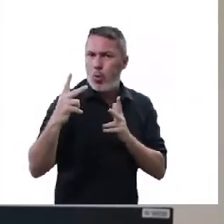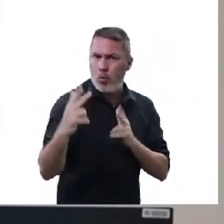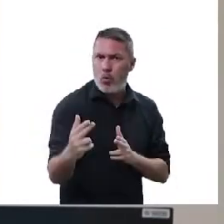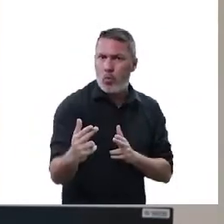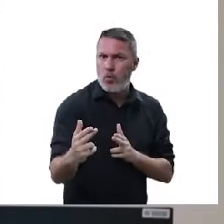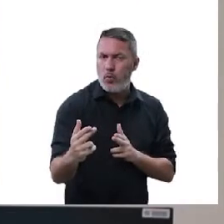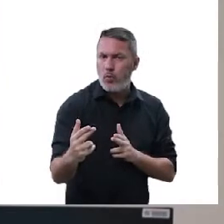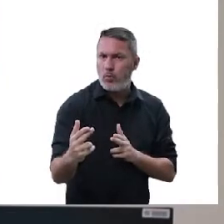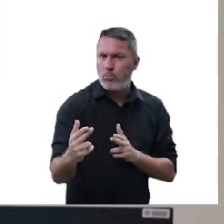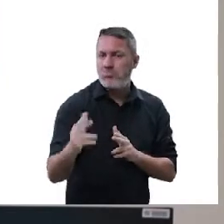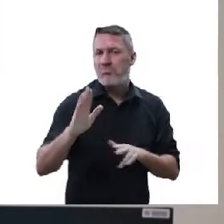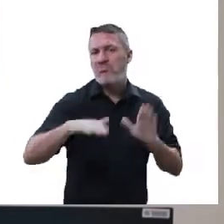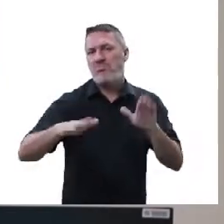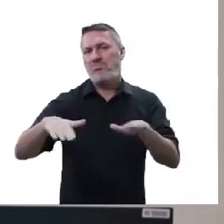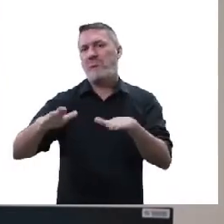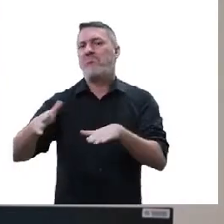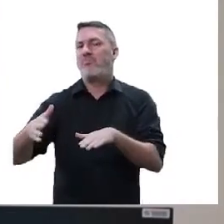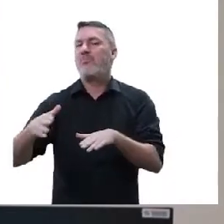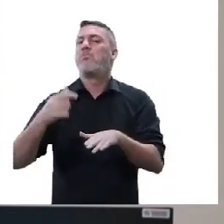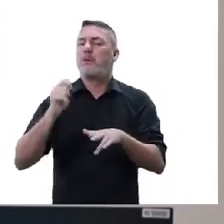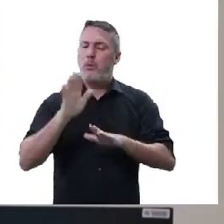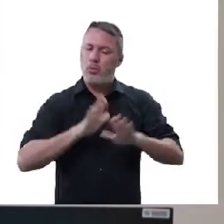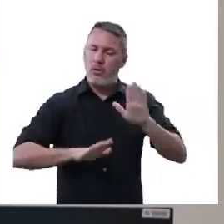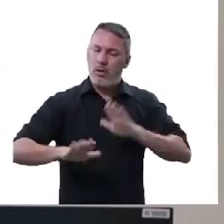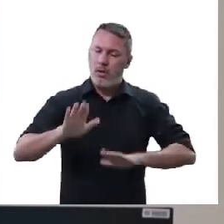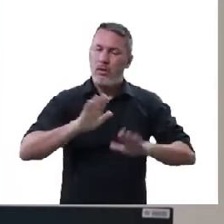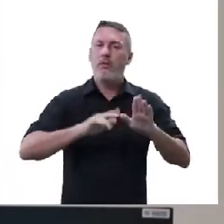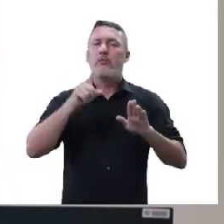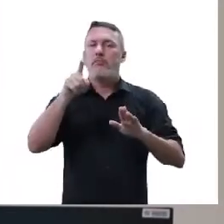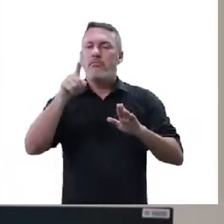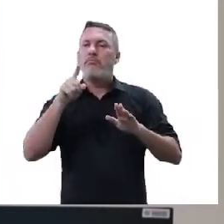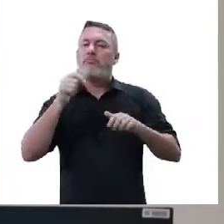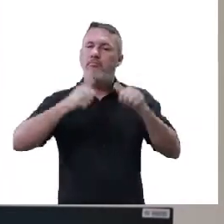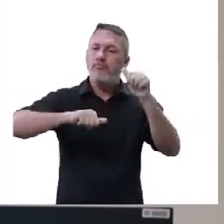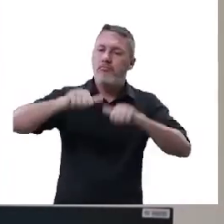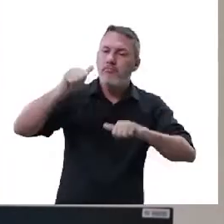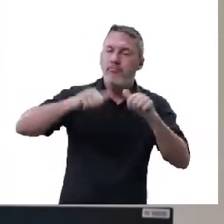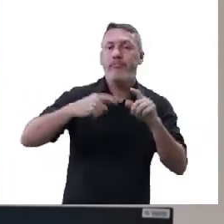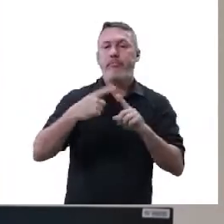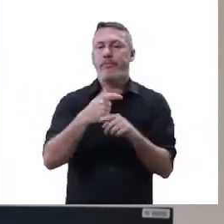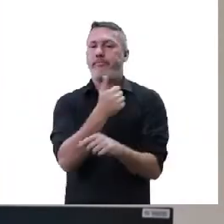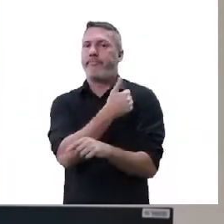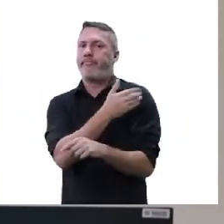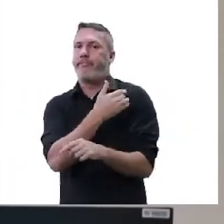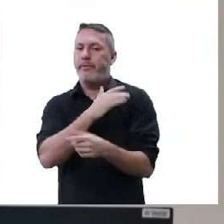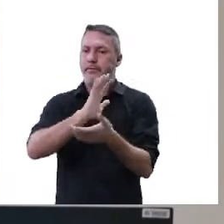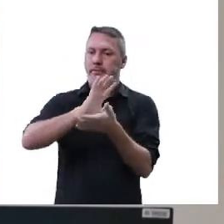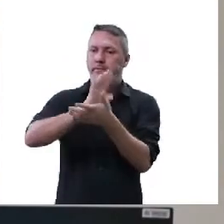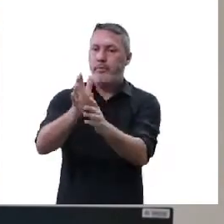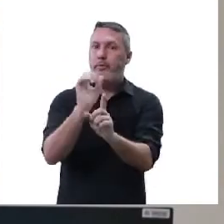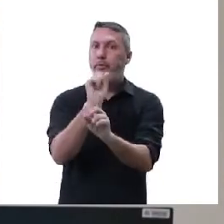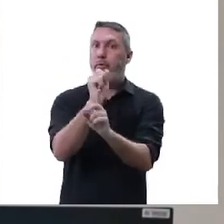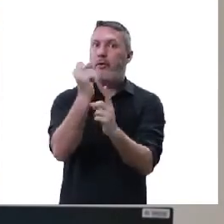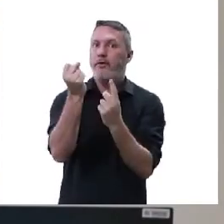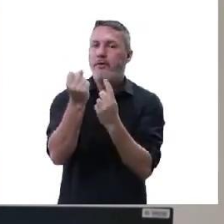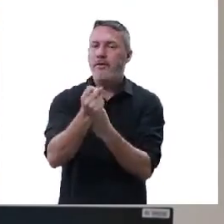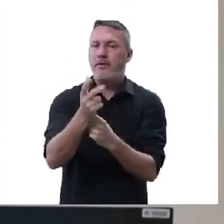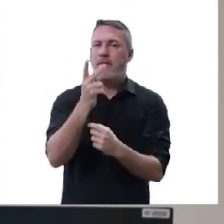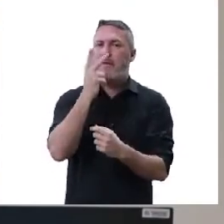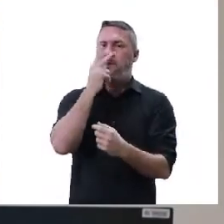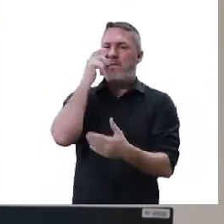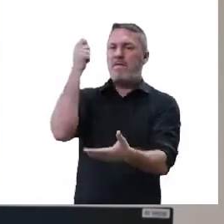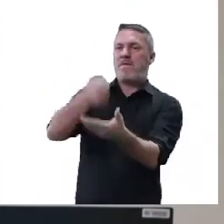educação que você está tendo? Então nós precisamos começar a analisar, porque discriminação social, que consiste